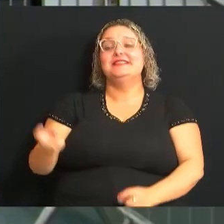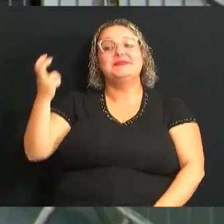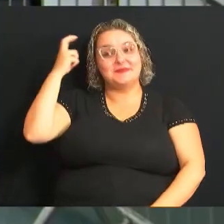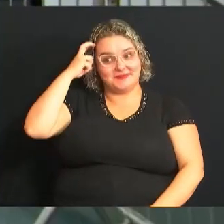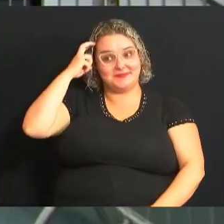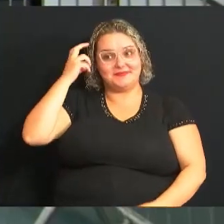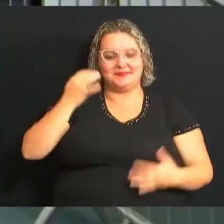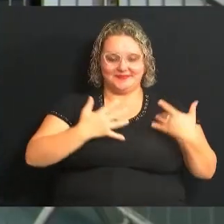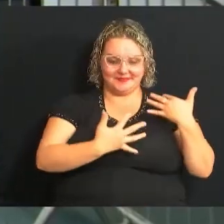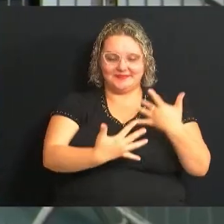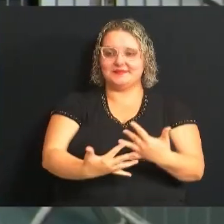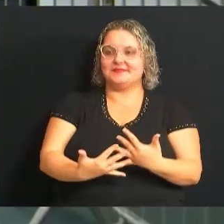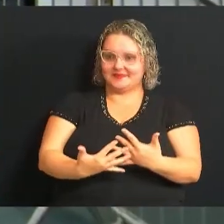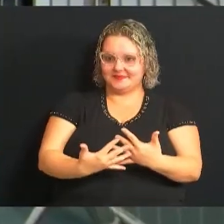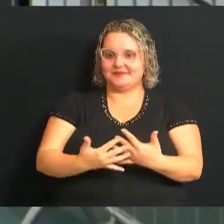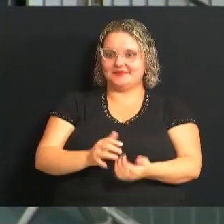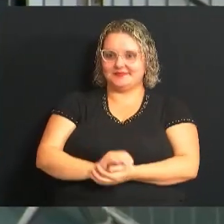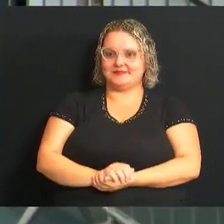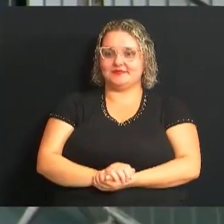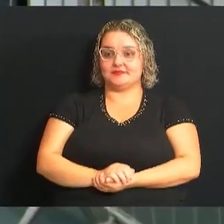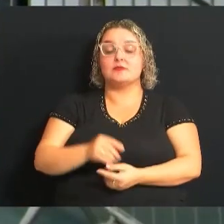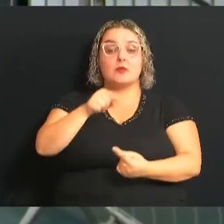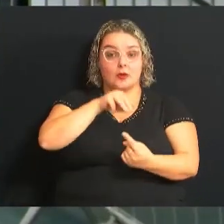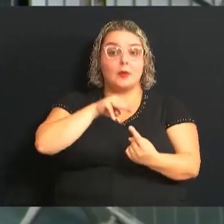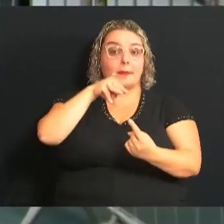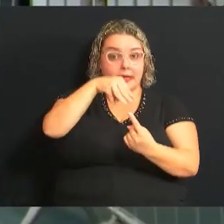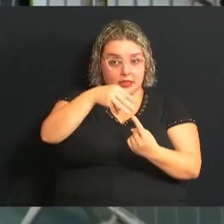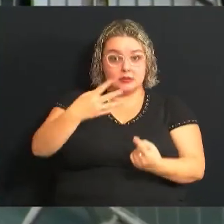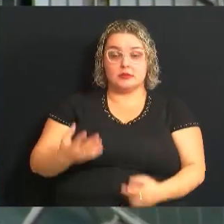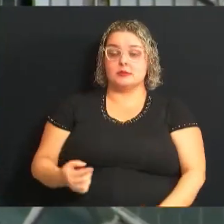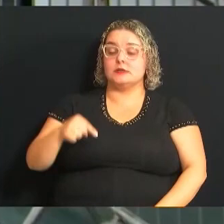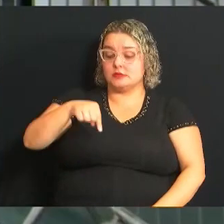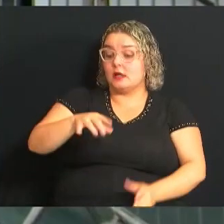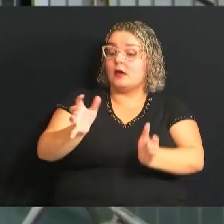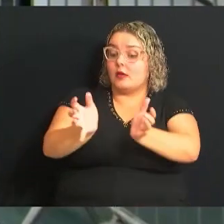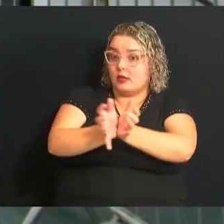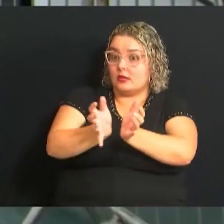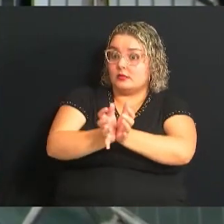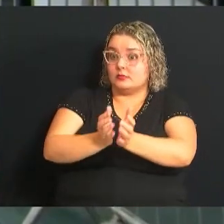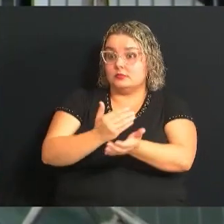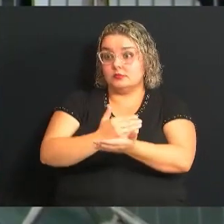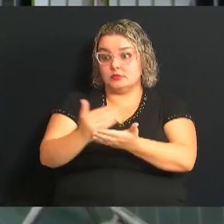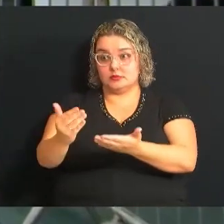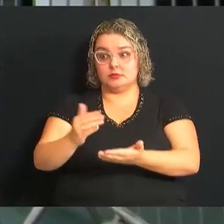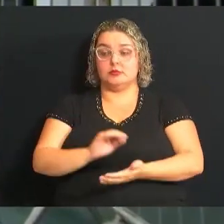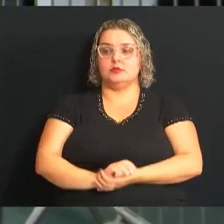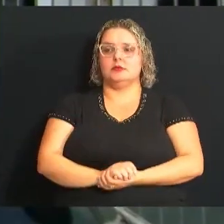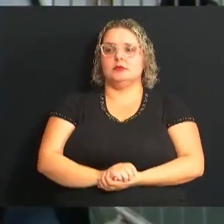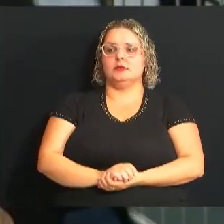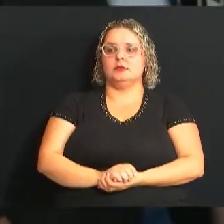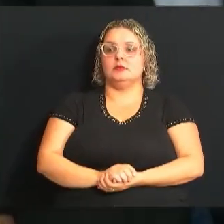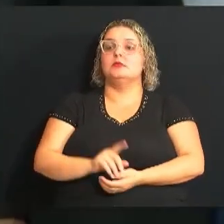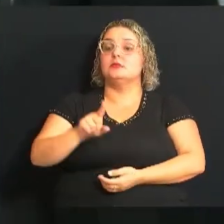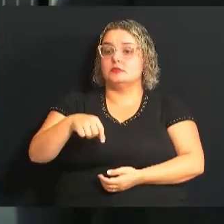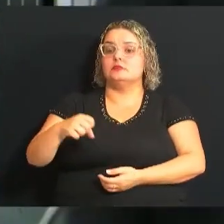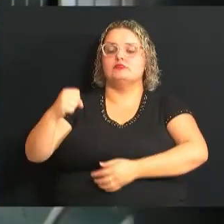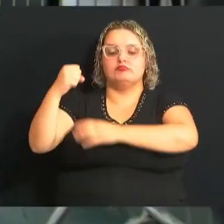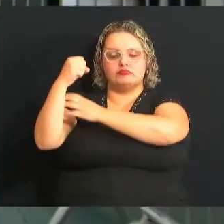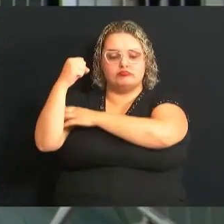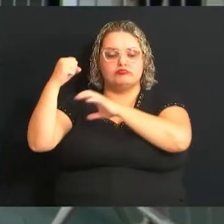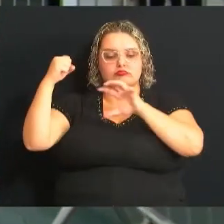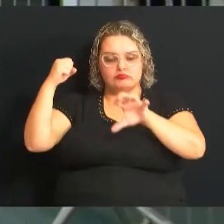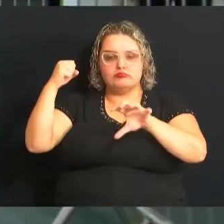semestre. Uma das metas assim da comissão, desde o princípio, né, foi o empoderamento do